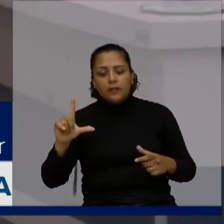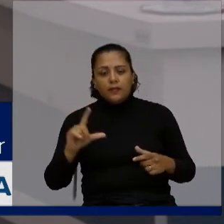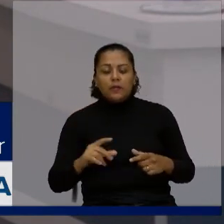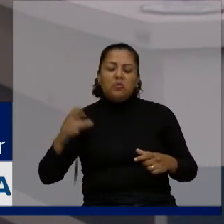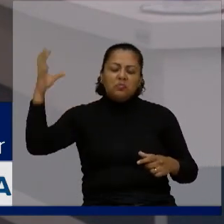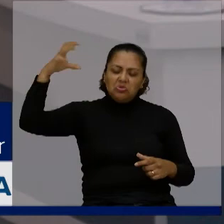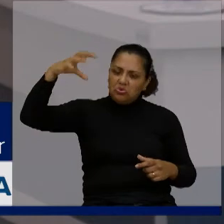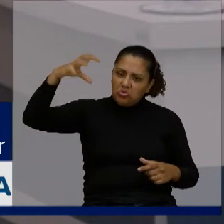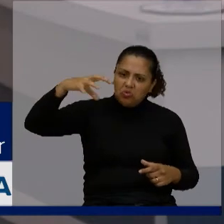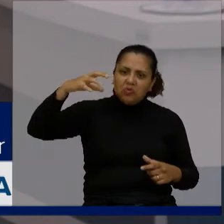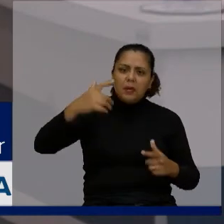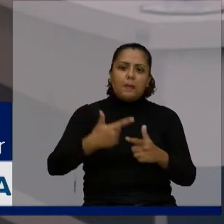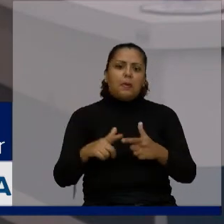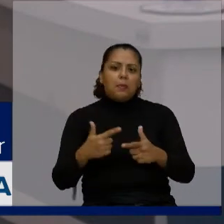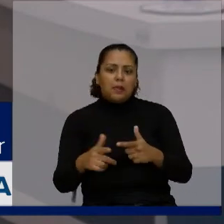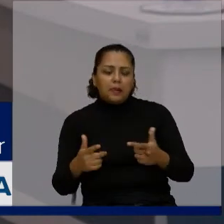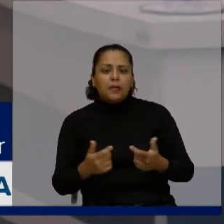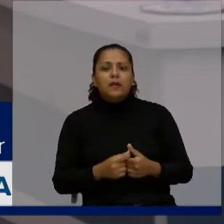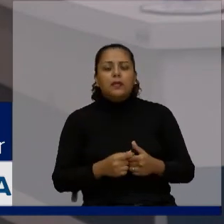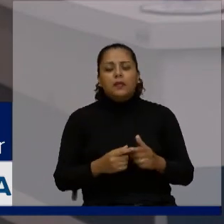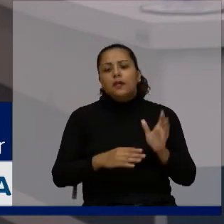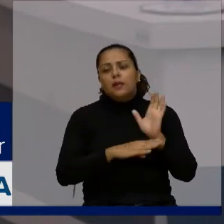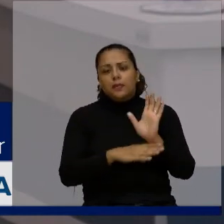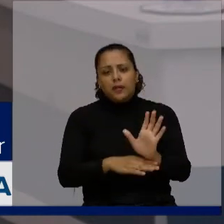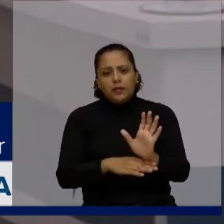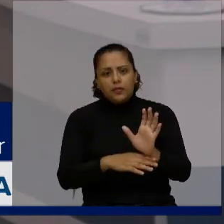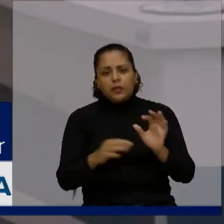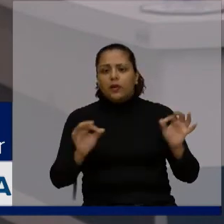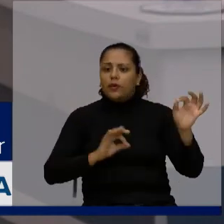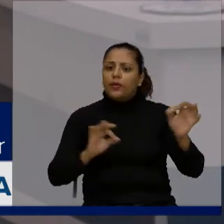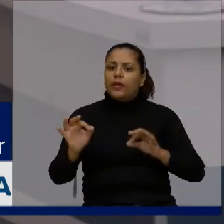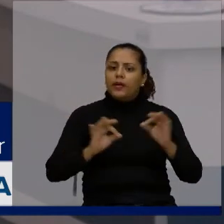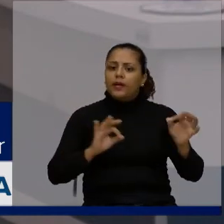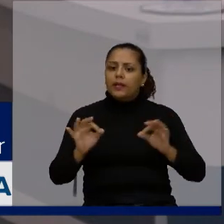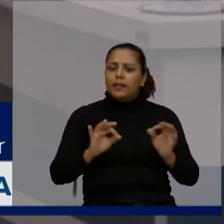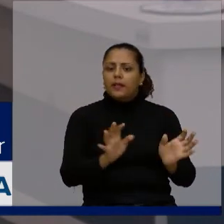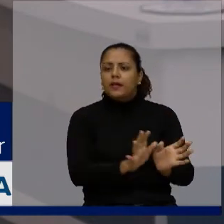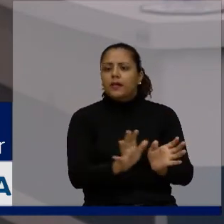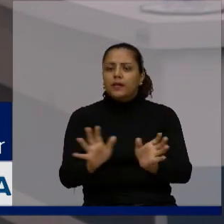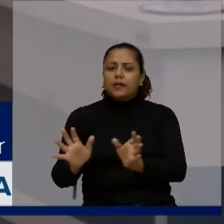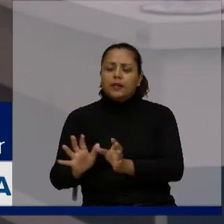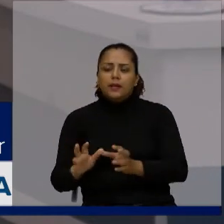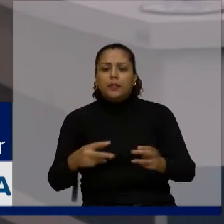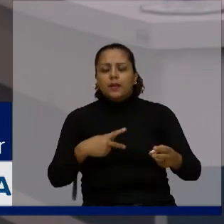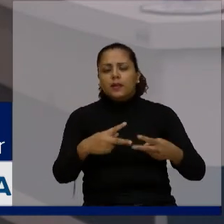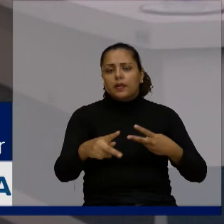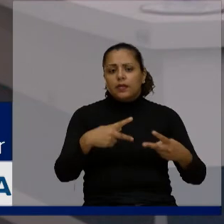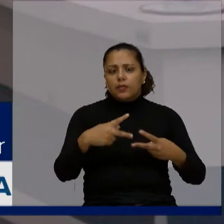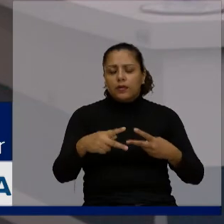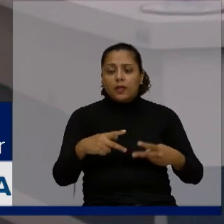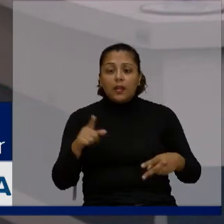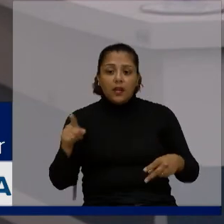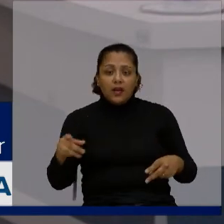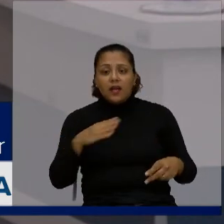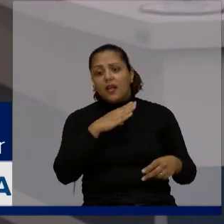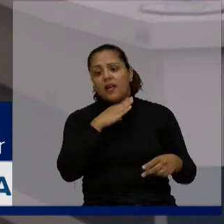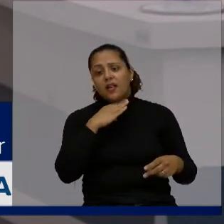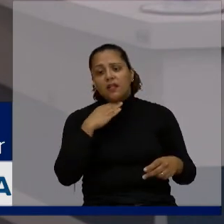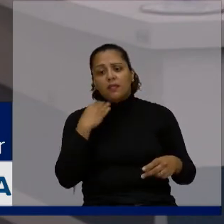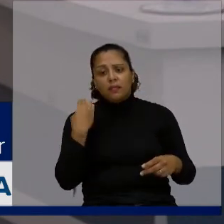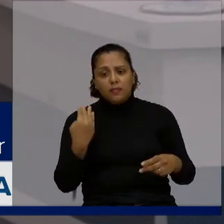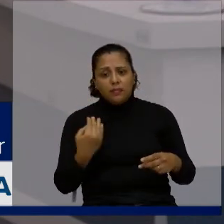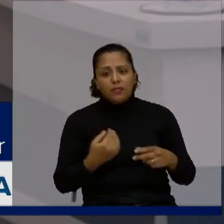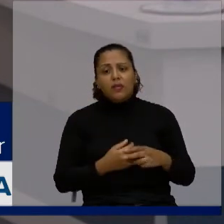tudo mais, para atender e para organizar todo o atendimento na cidade inteira na questão da